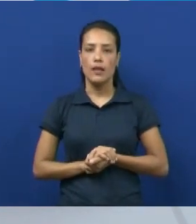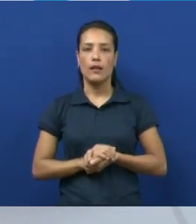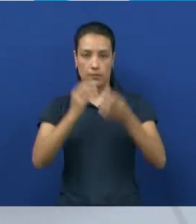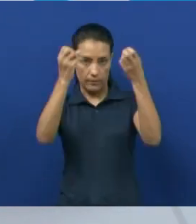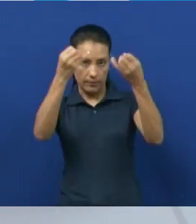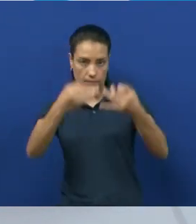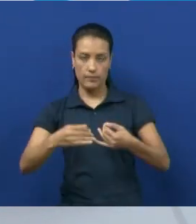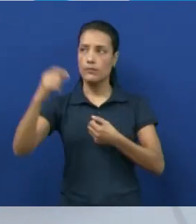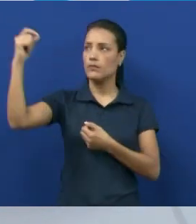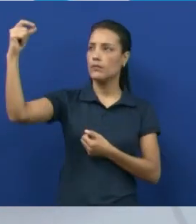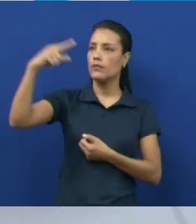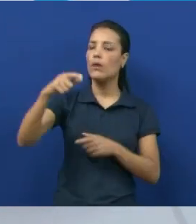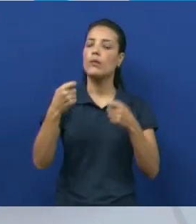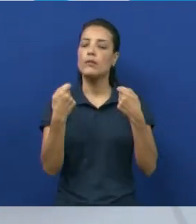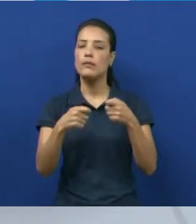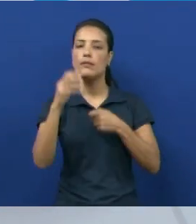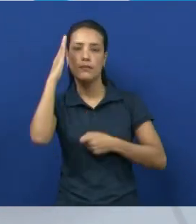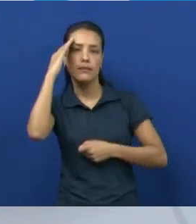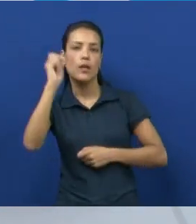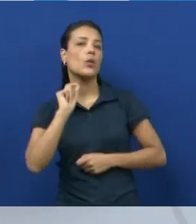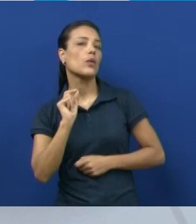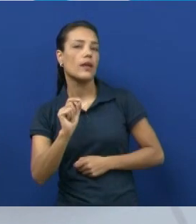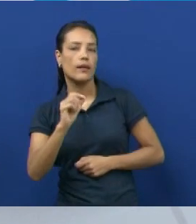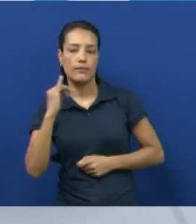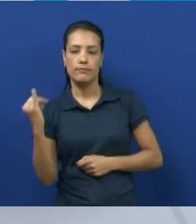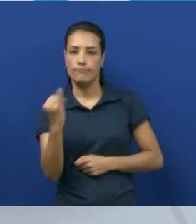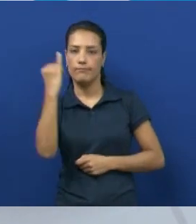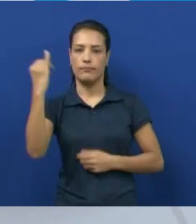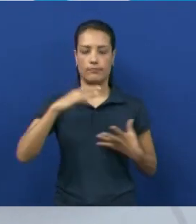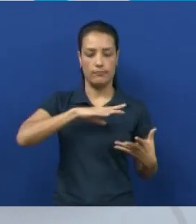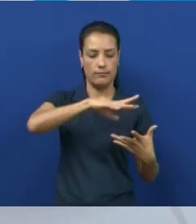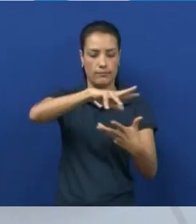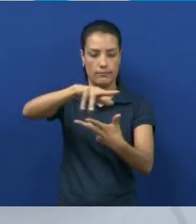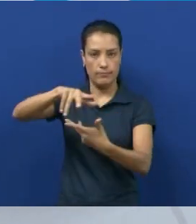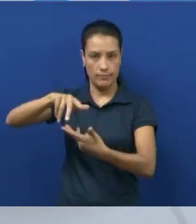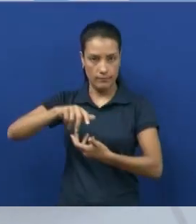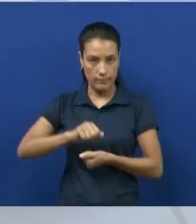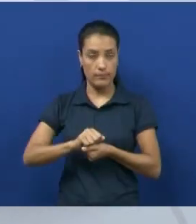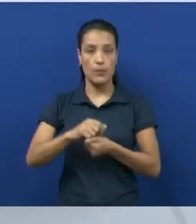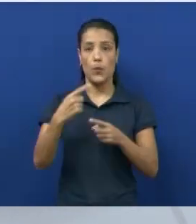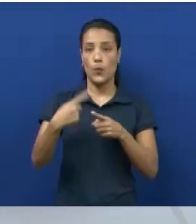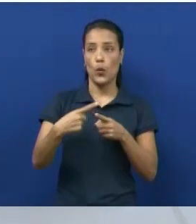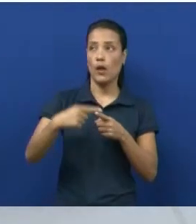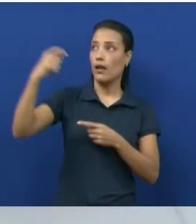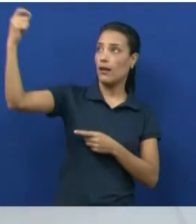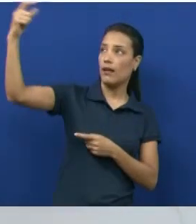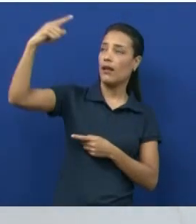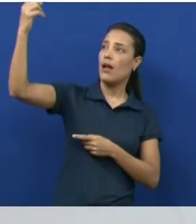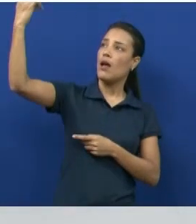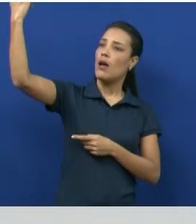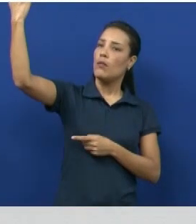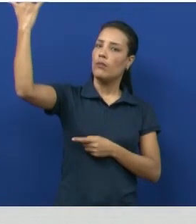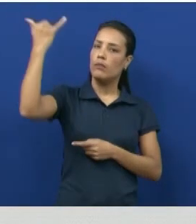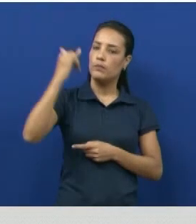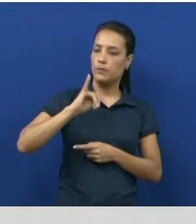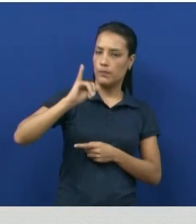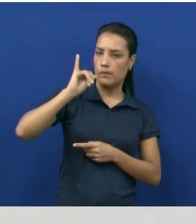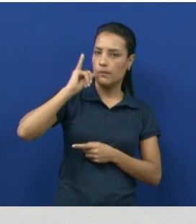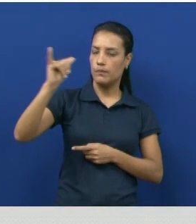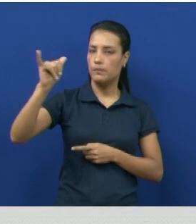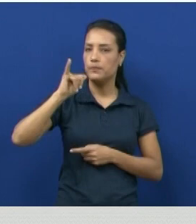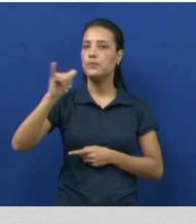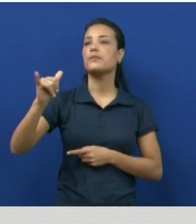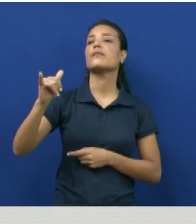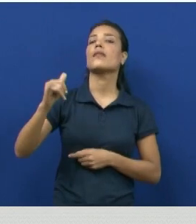gente tem que saber que ele é bastante importante para o nosso planeta, porque é ele que fornece a energia necessária para a nossa sobrevivência e também